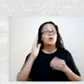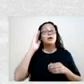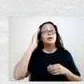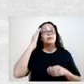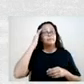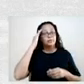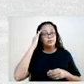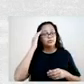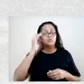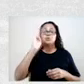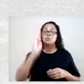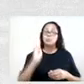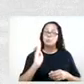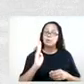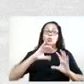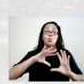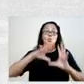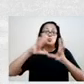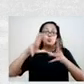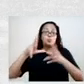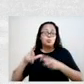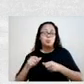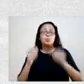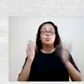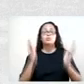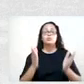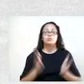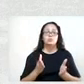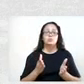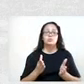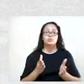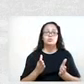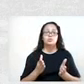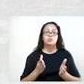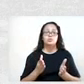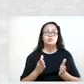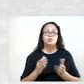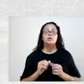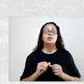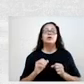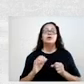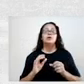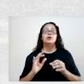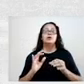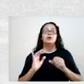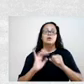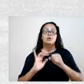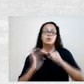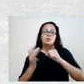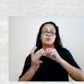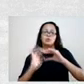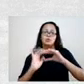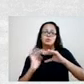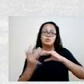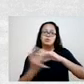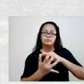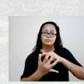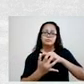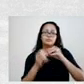imaginem no Brasil, no mundo atual, né, com os meios de comunicação e a facilidade de espalhar